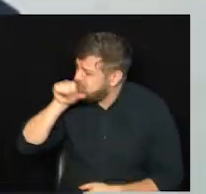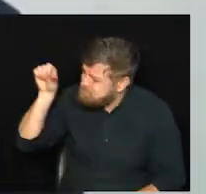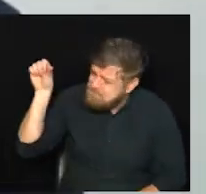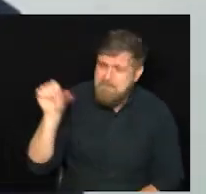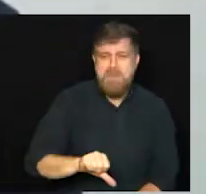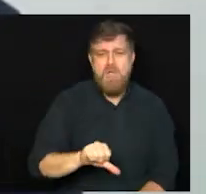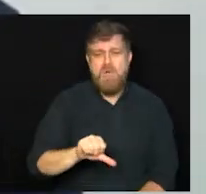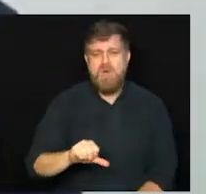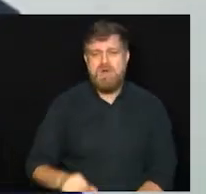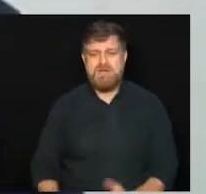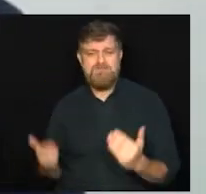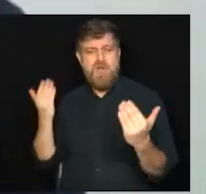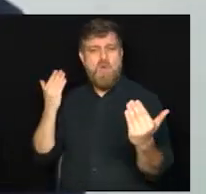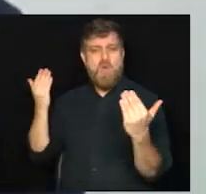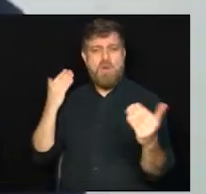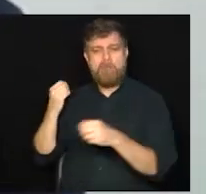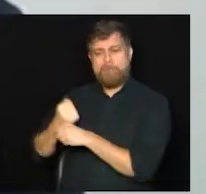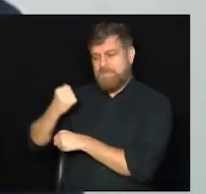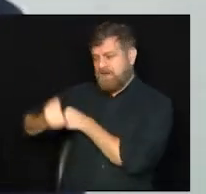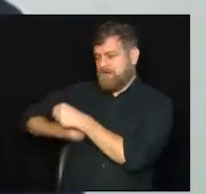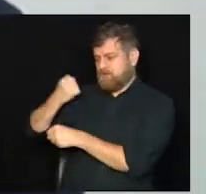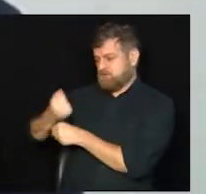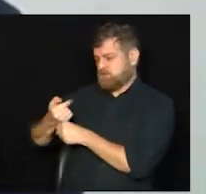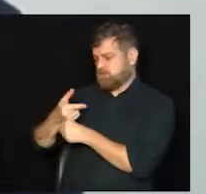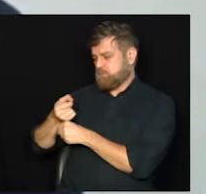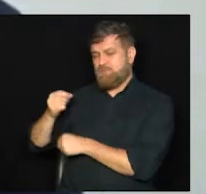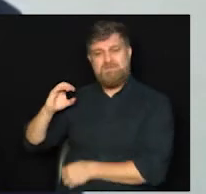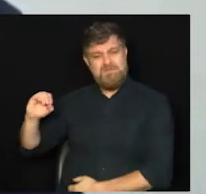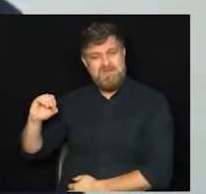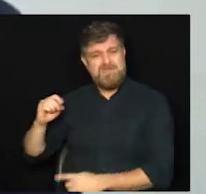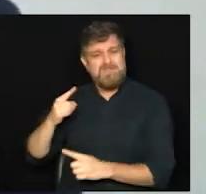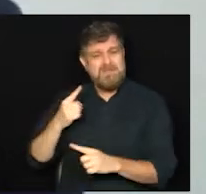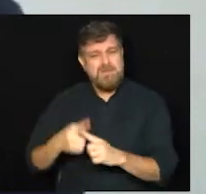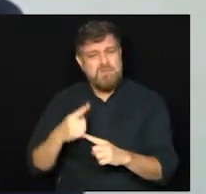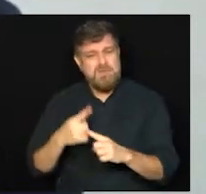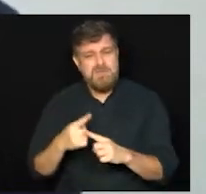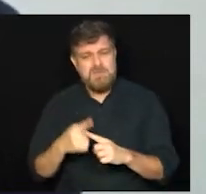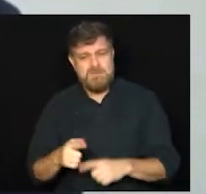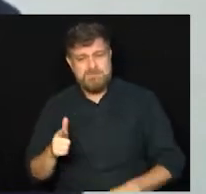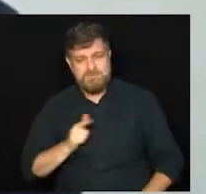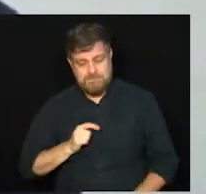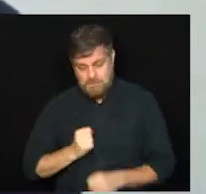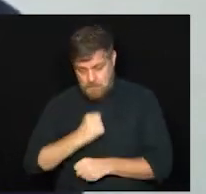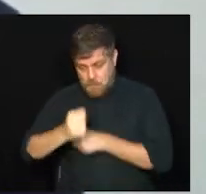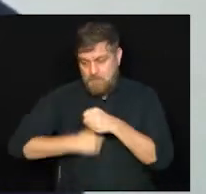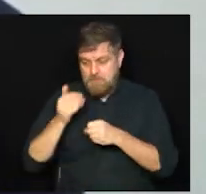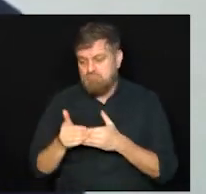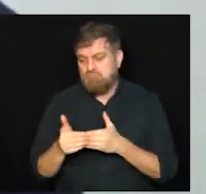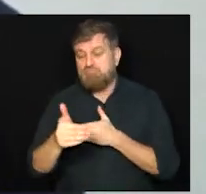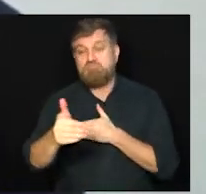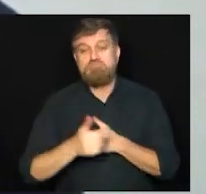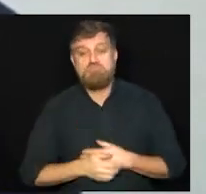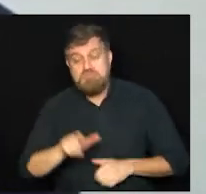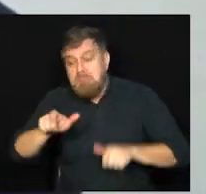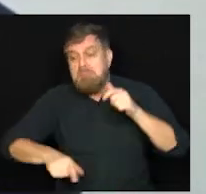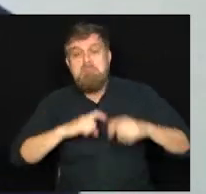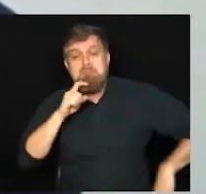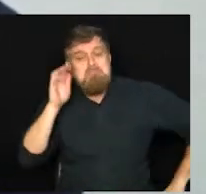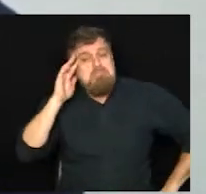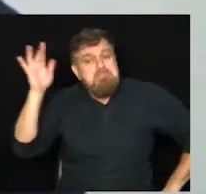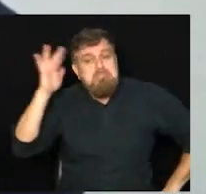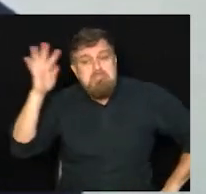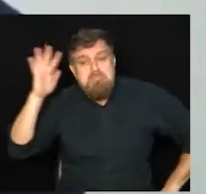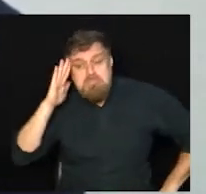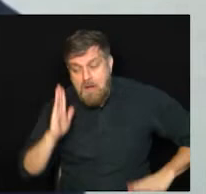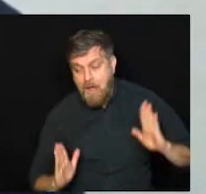que 2020, porque quando o ano começou, né, ninguém imaginava a força da segunda